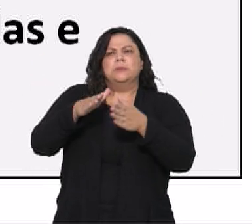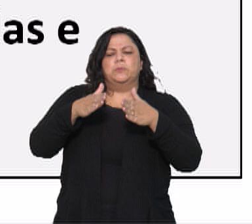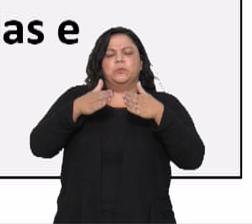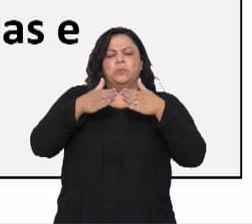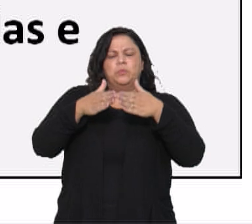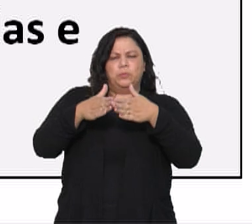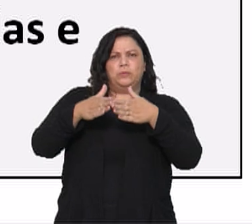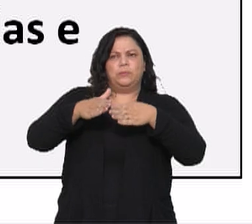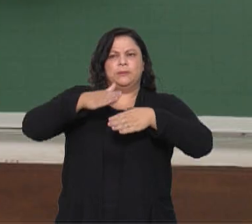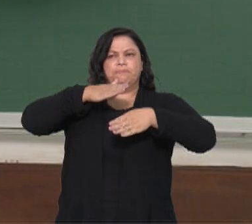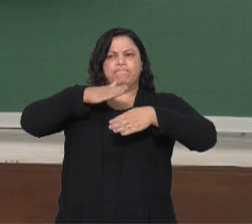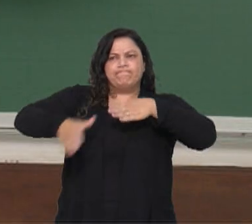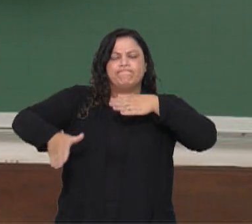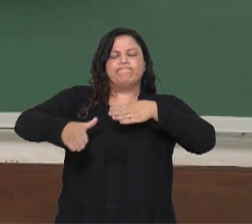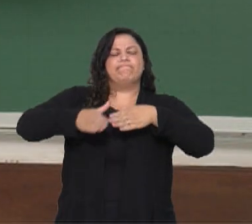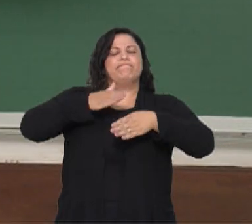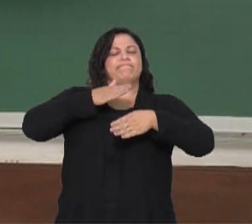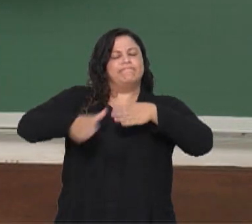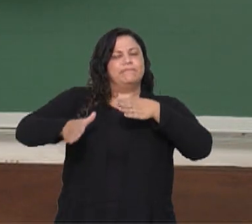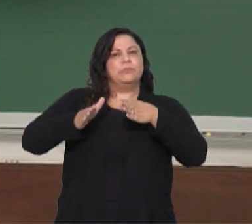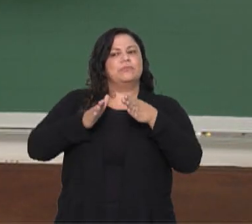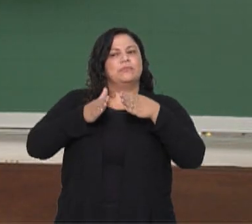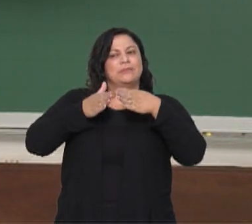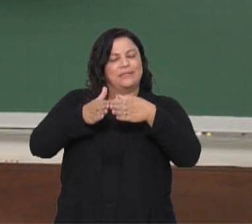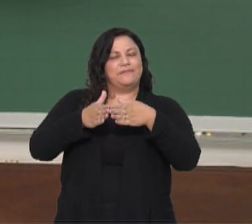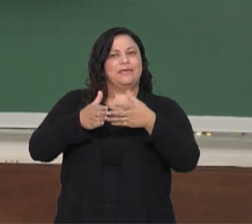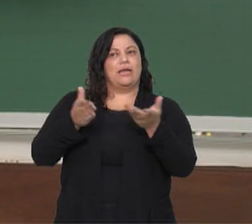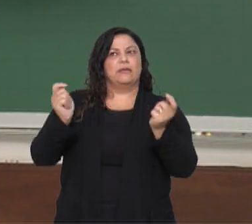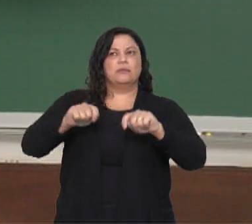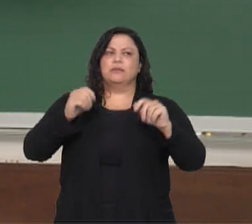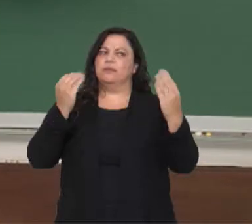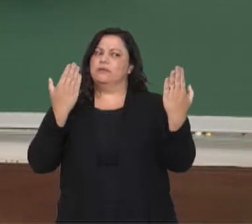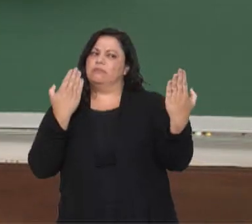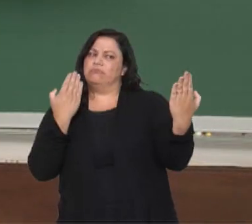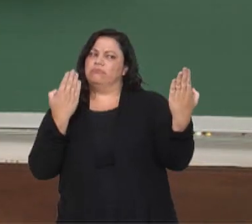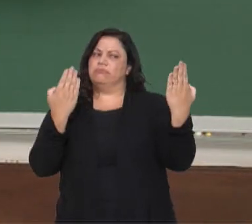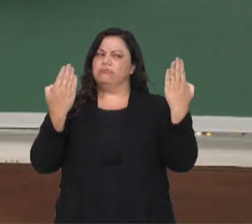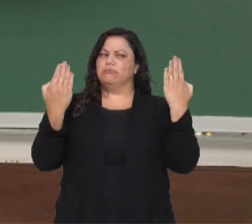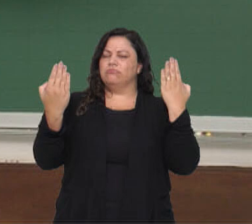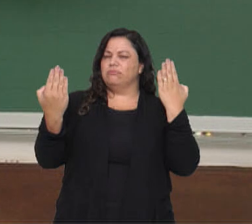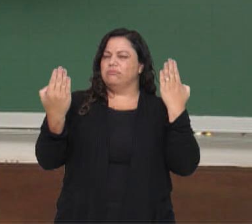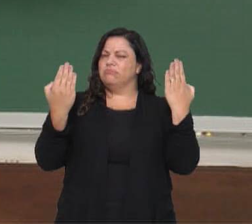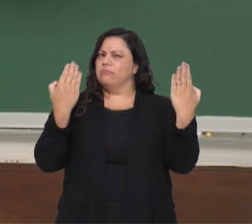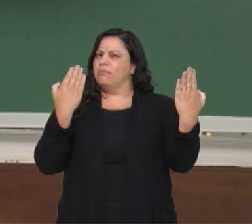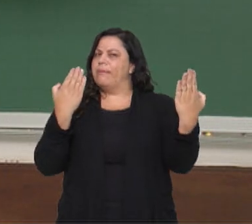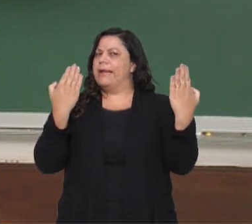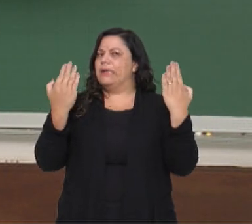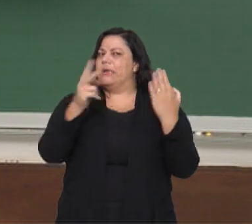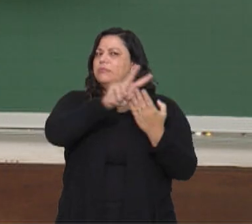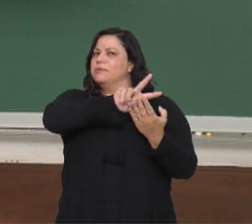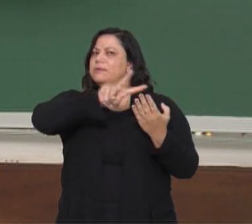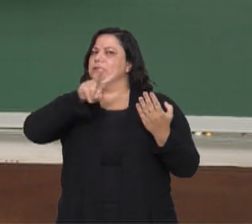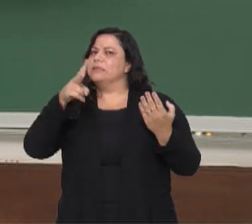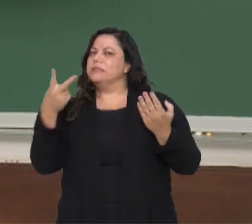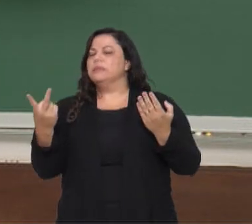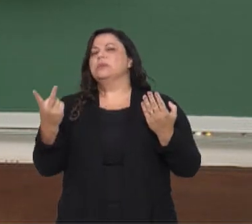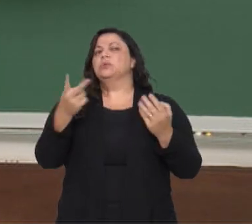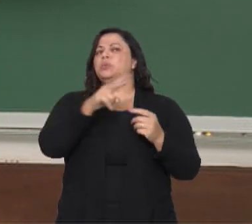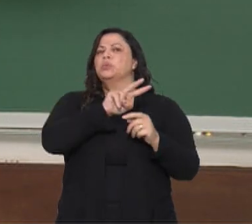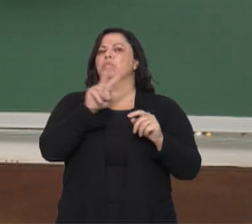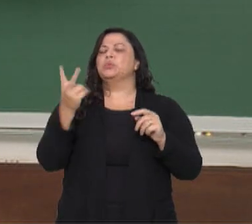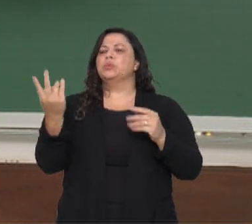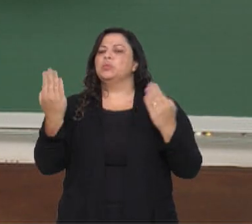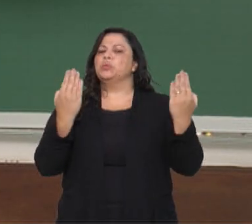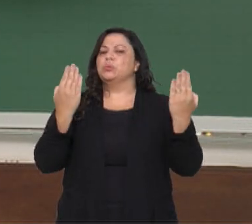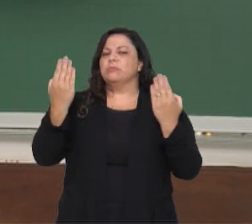pedra lascada. Se compararmos, então, as duas ferramentas, a pedra polida ela ganharia, seria considerado